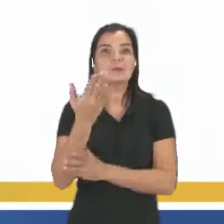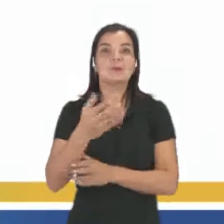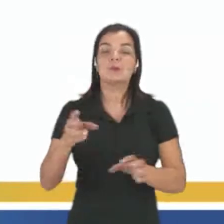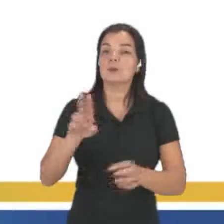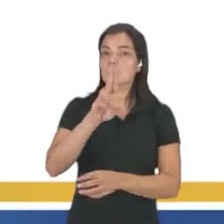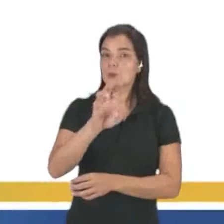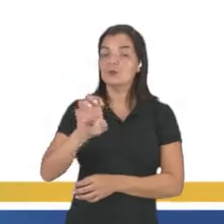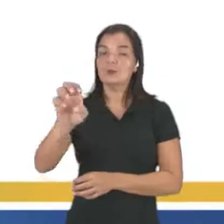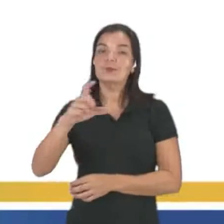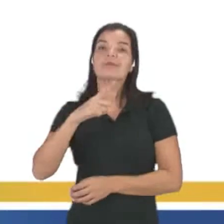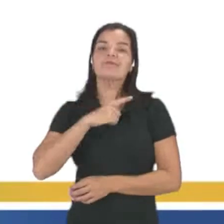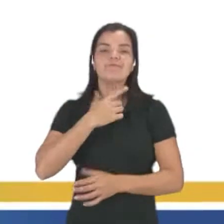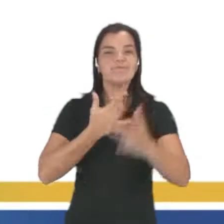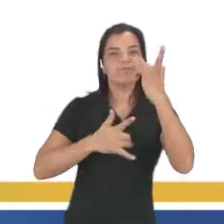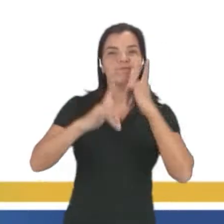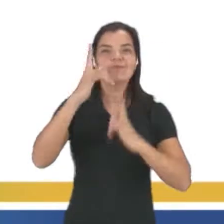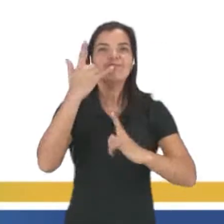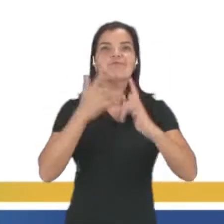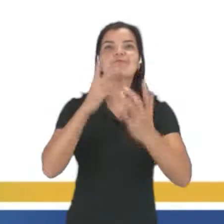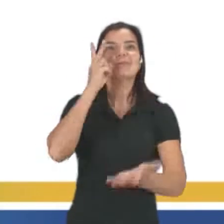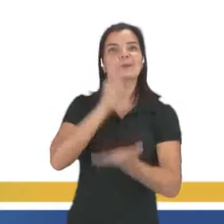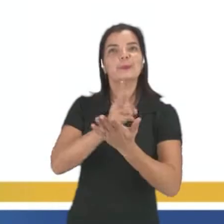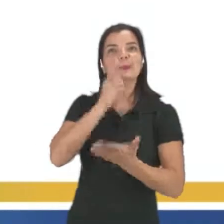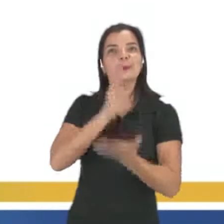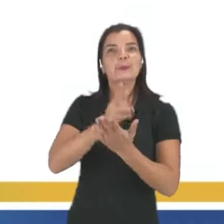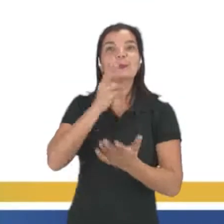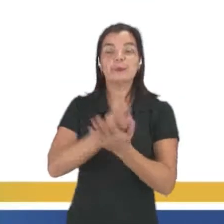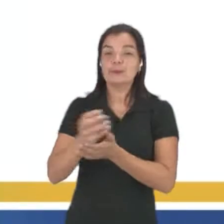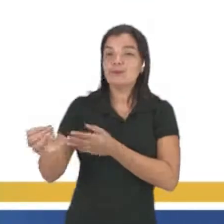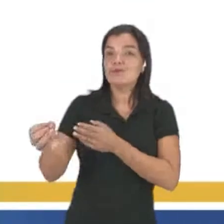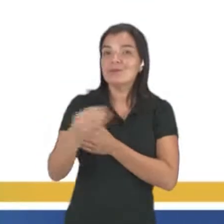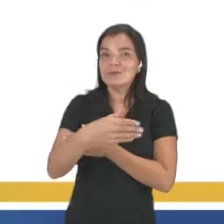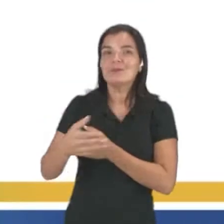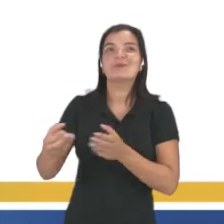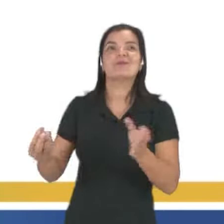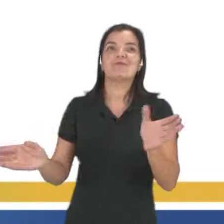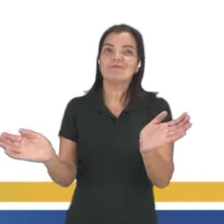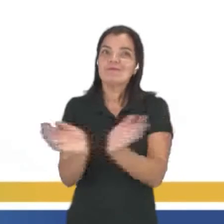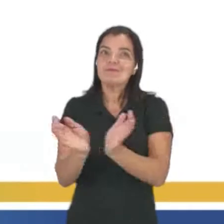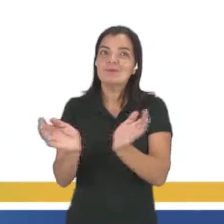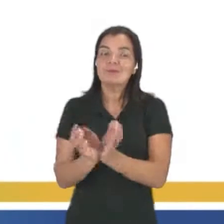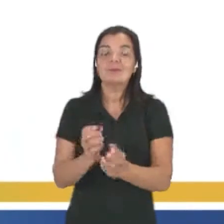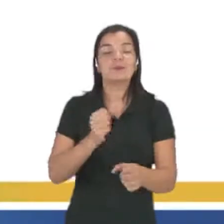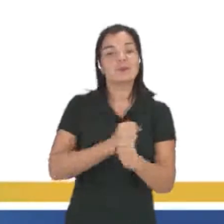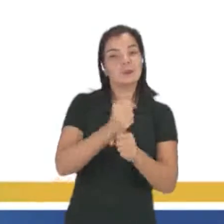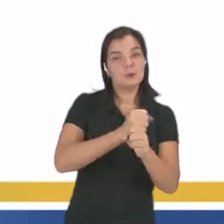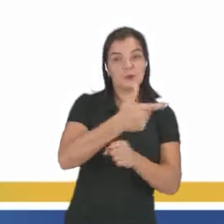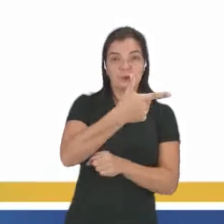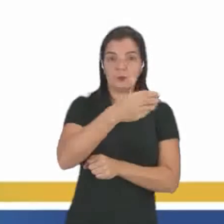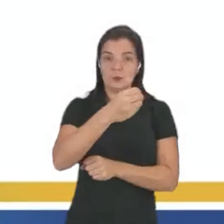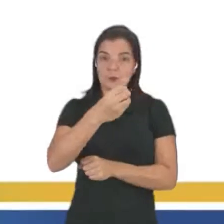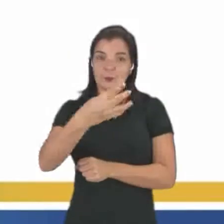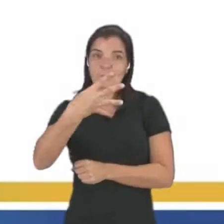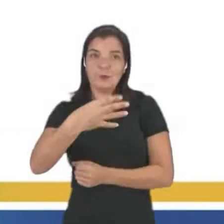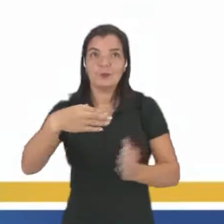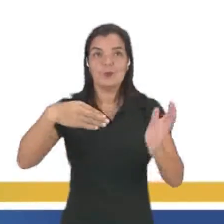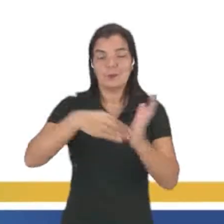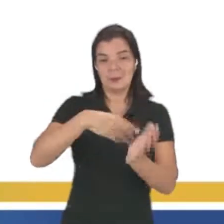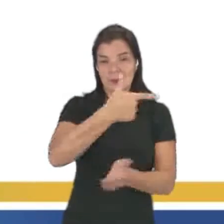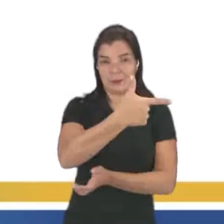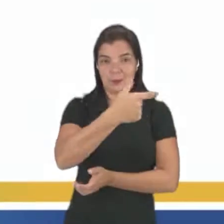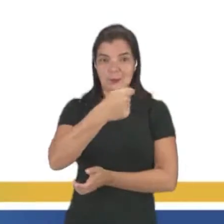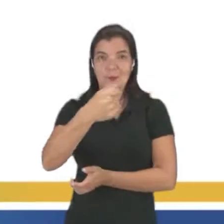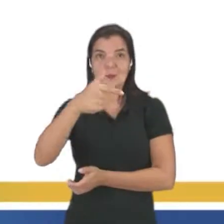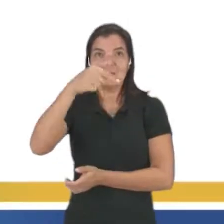União Europeia tem atraído um fluxo constante de novos membros, de forma que, entre os anos de 2004